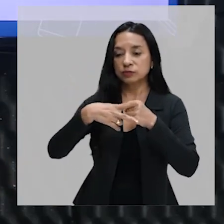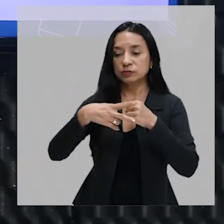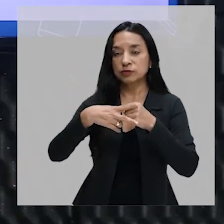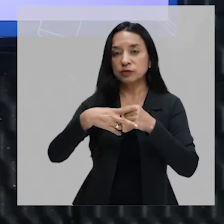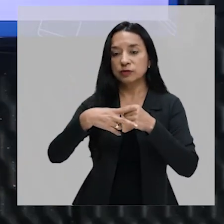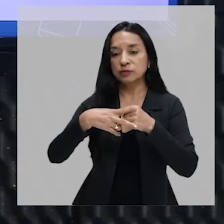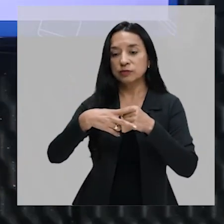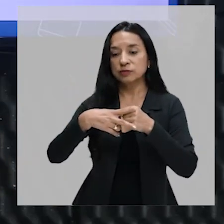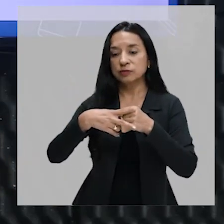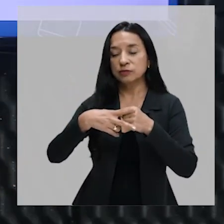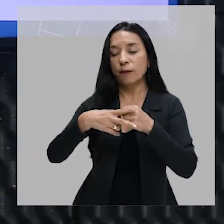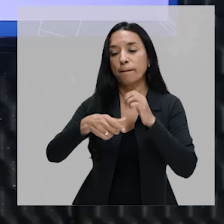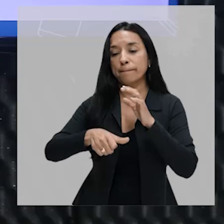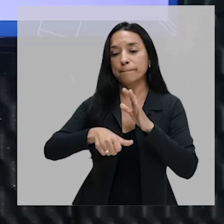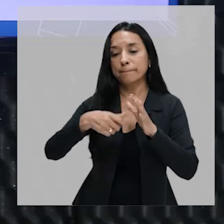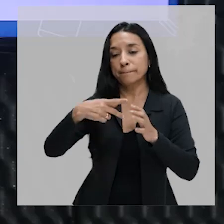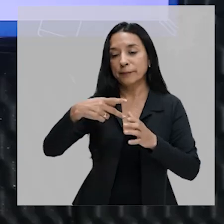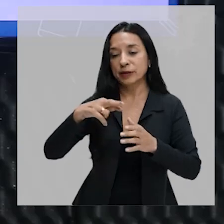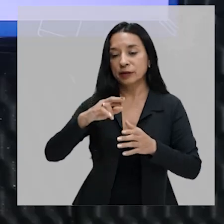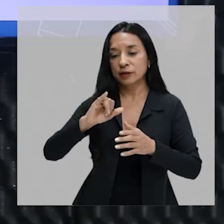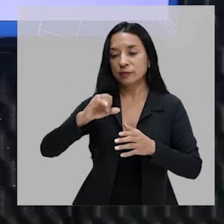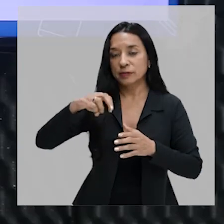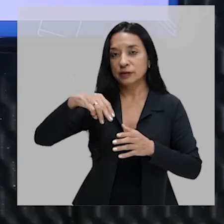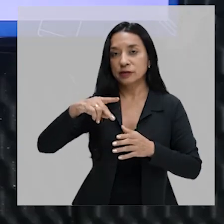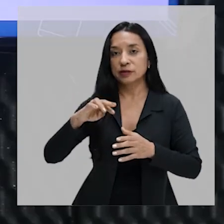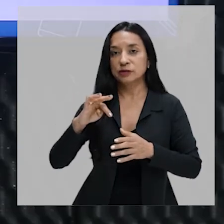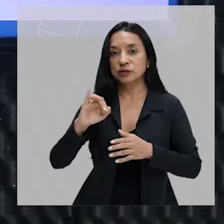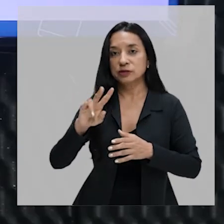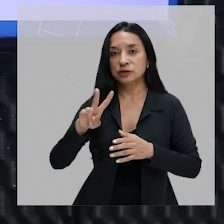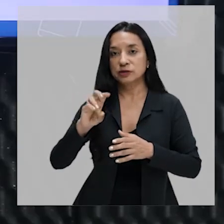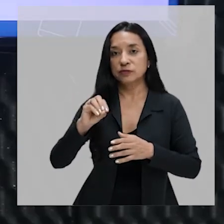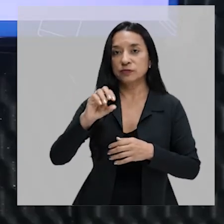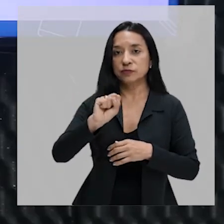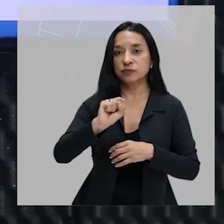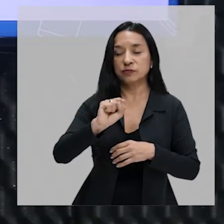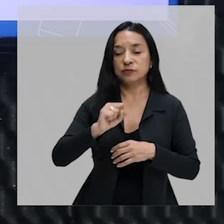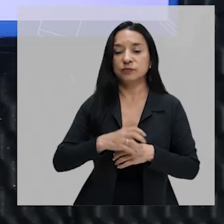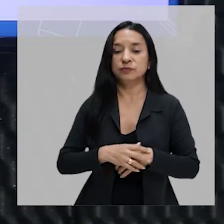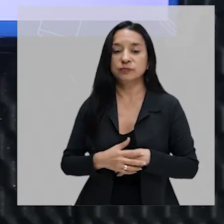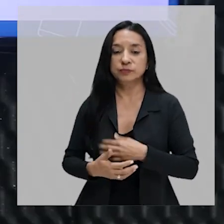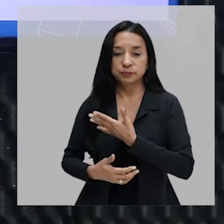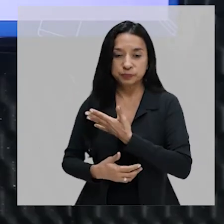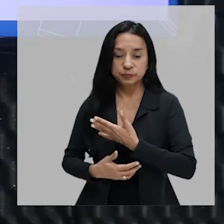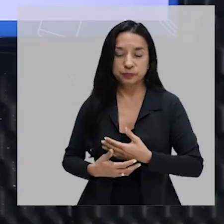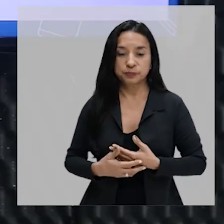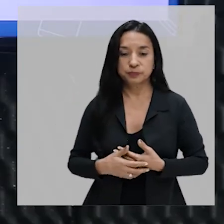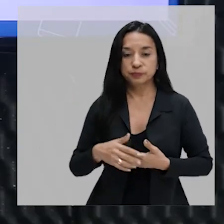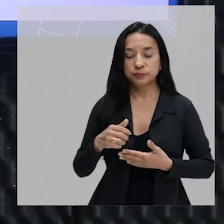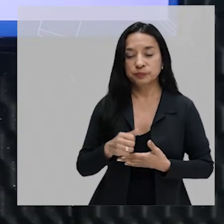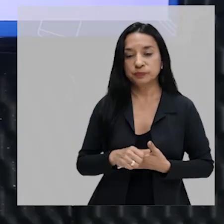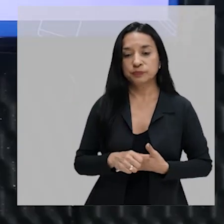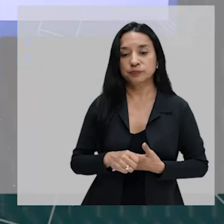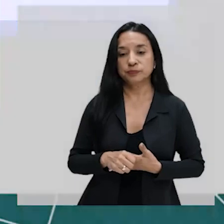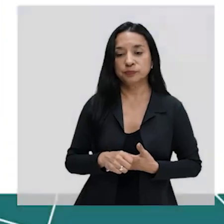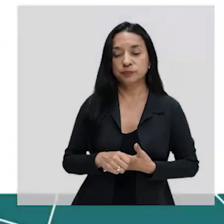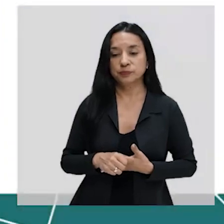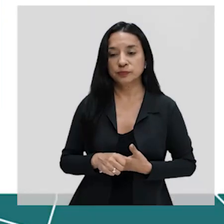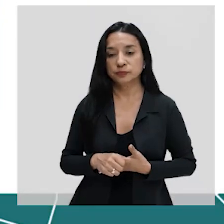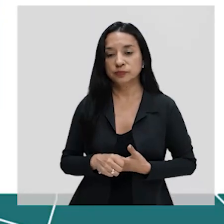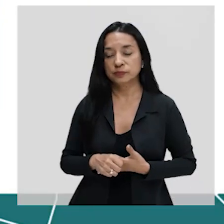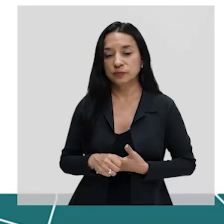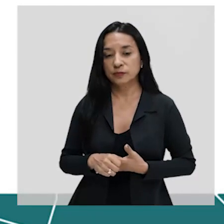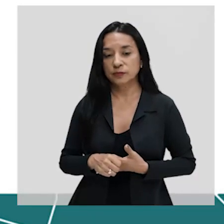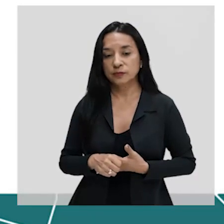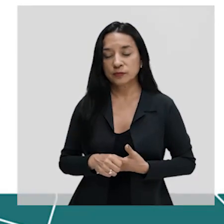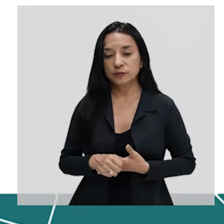verbos primitivos, tá bom? Reuver é a primeira pessoa singular do